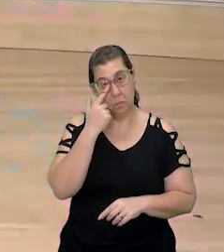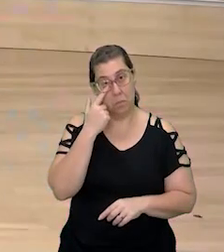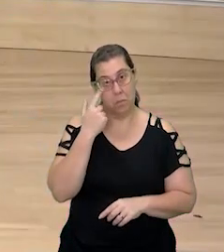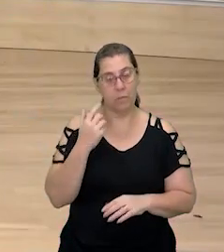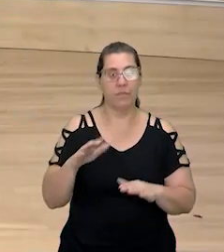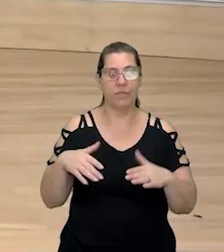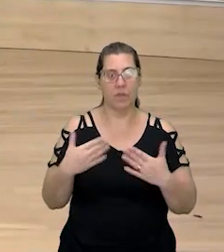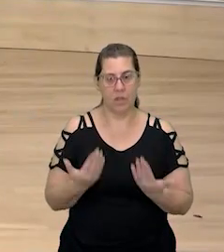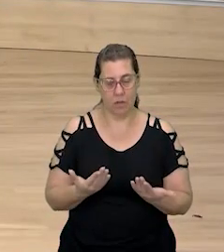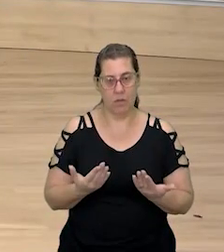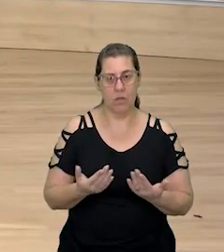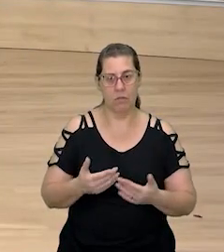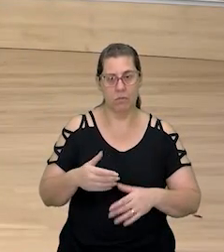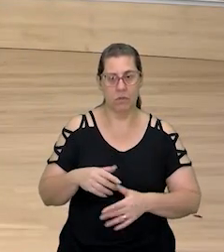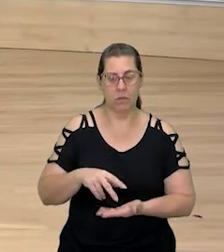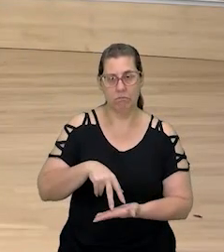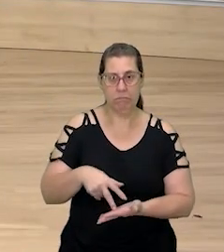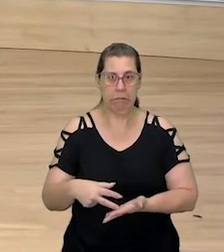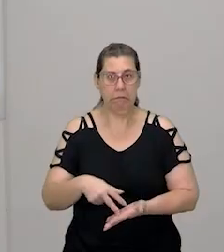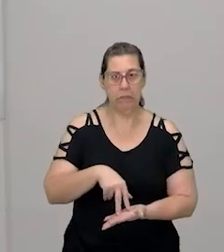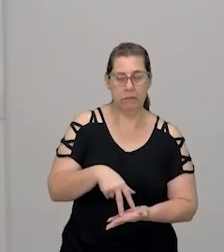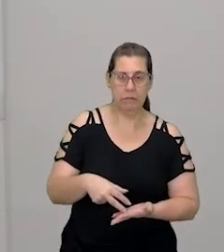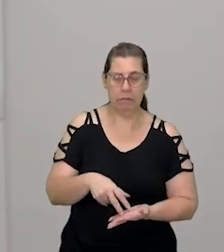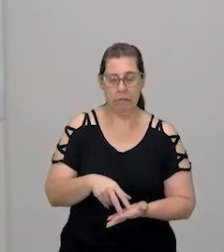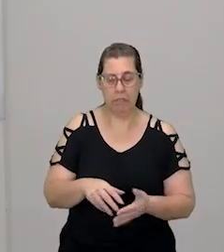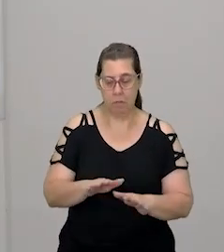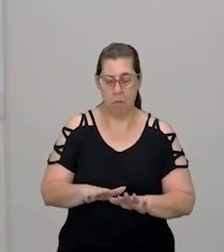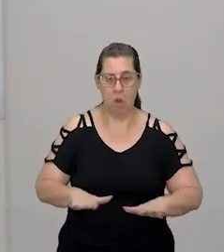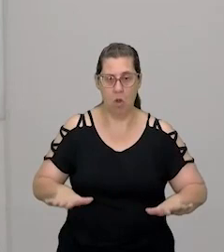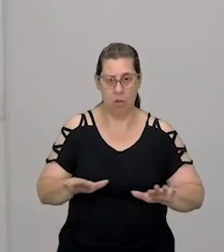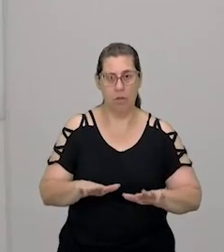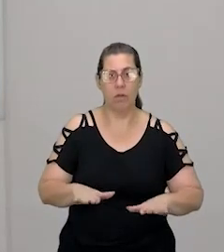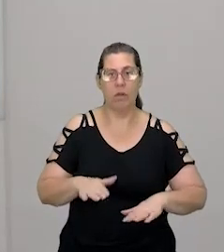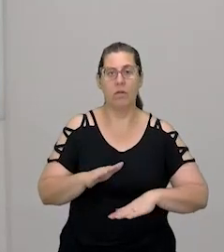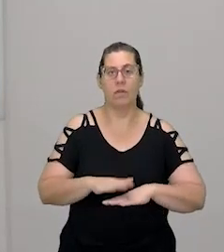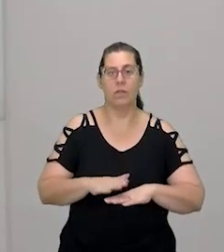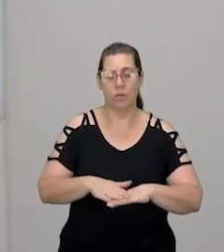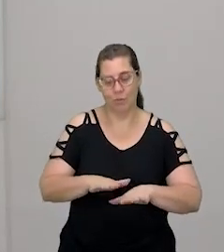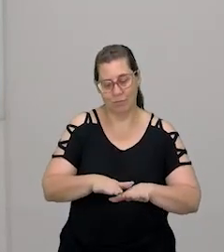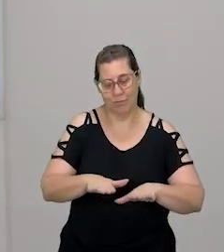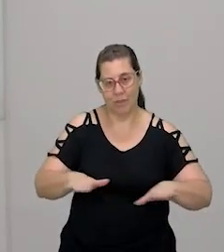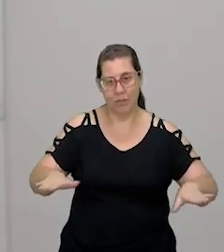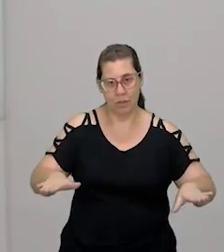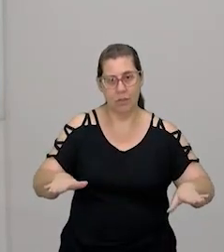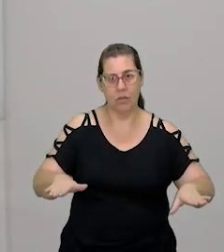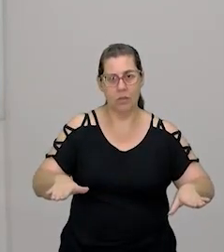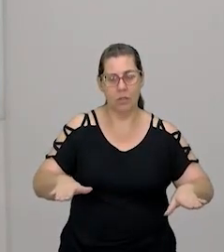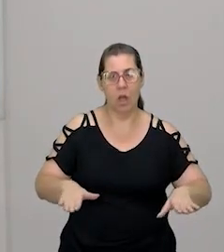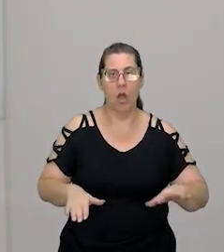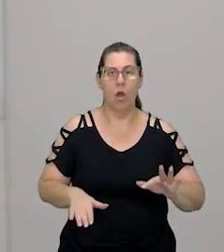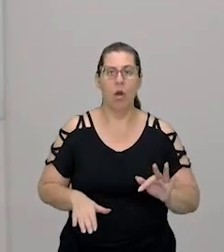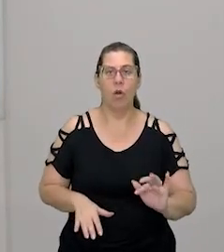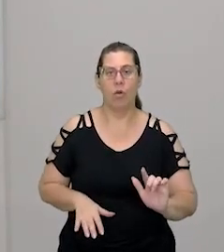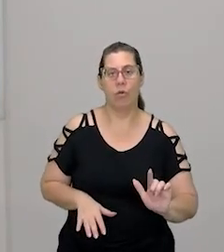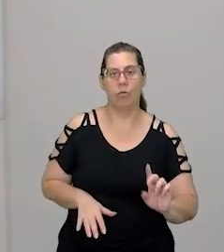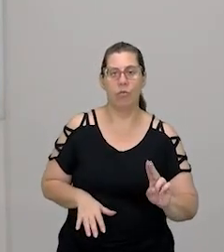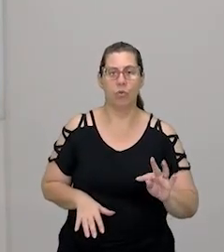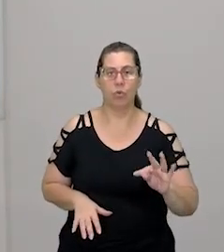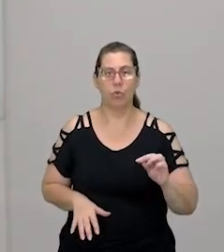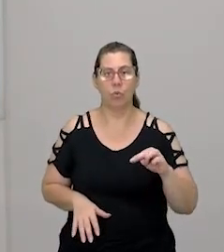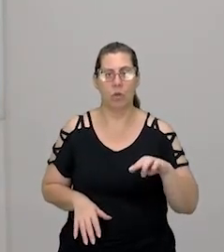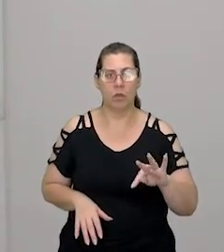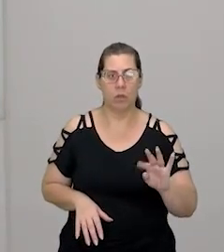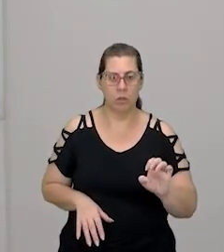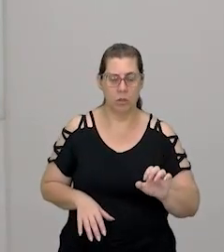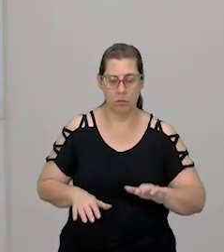trabalha bastante desequilibrantes, né, as projeções para o solo, certo. Se faz um tablado, que eles chamam de tablado flutuante. Então, certo. São as madeiras